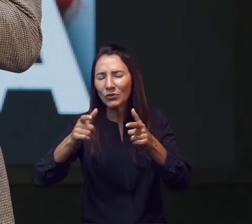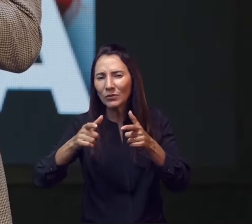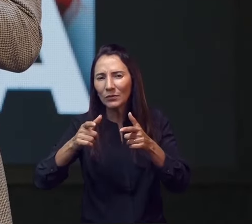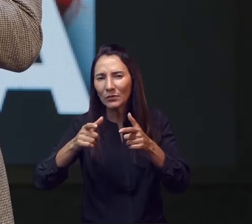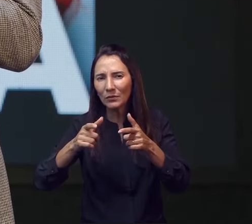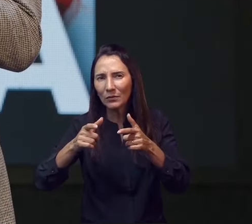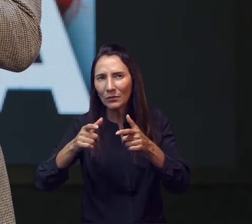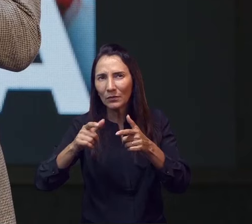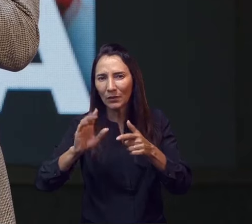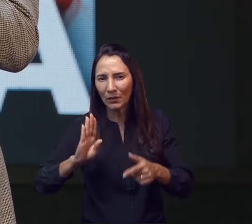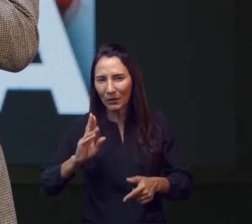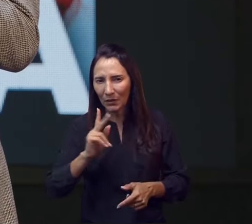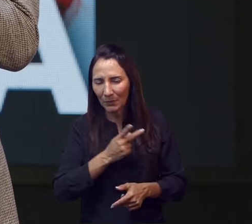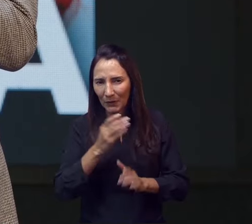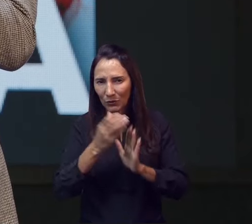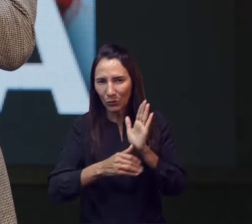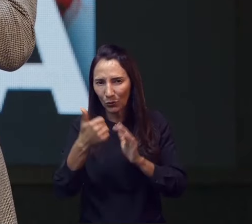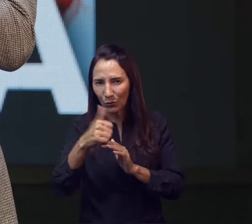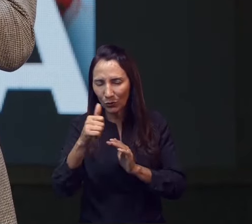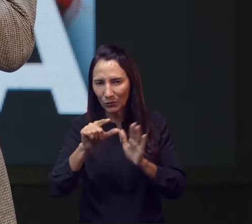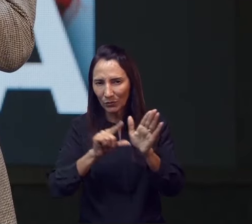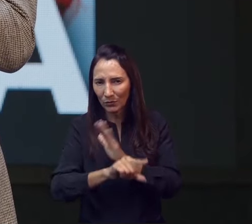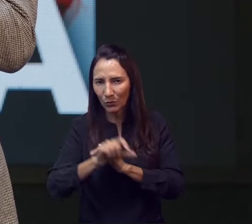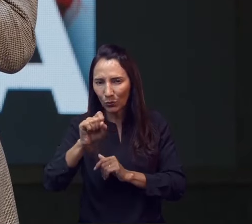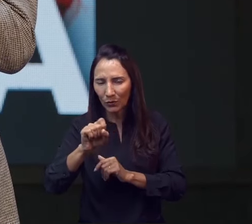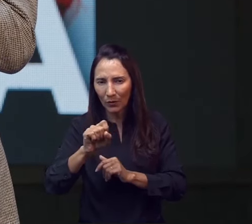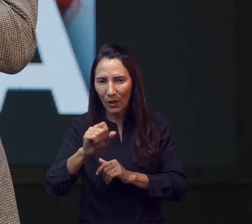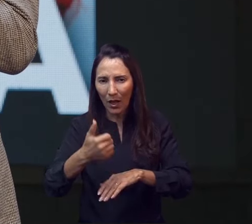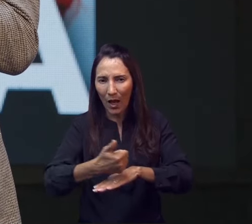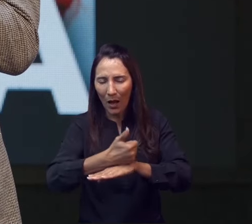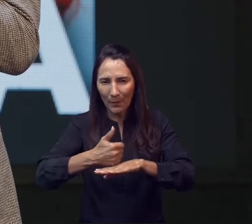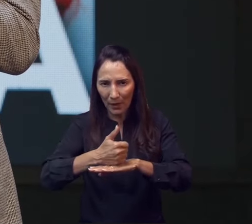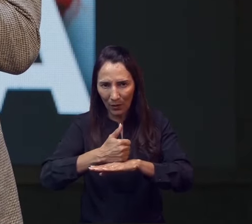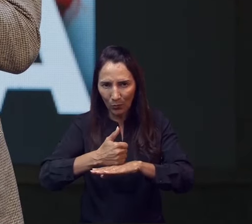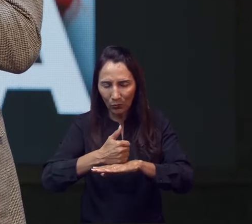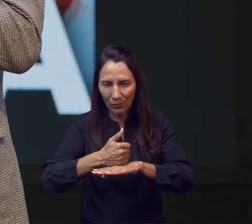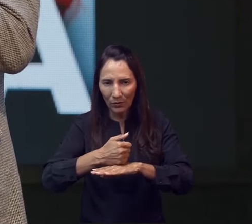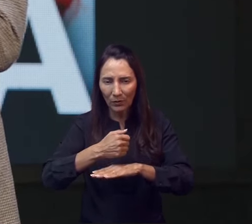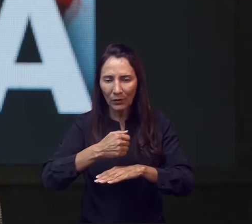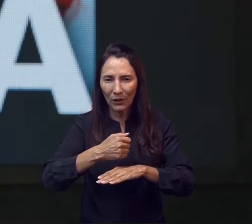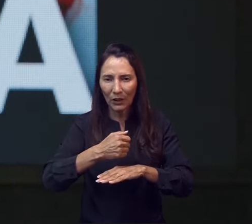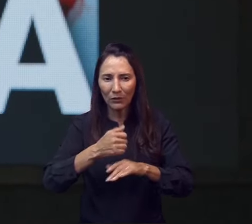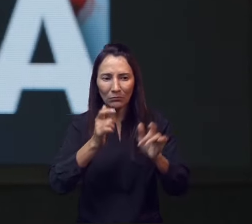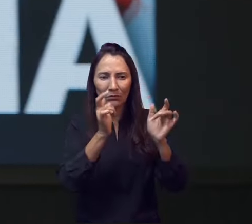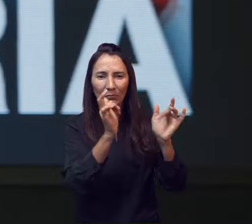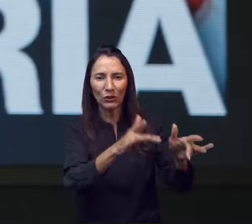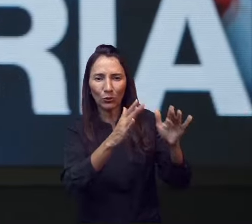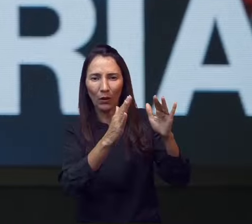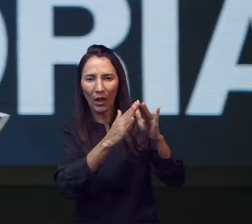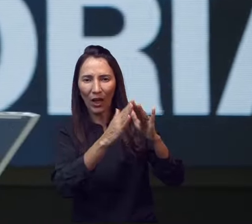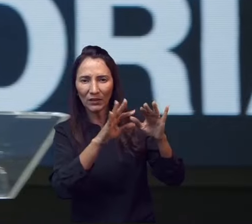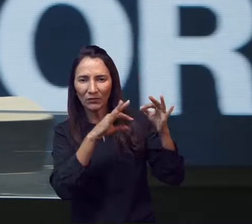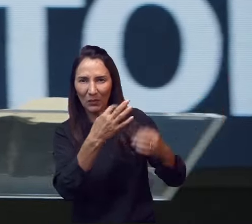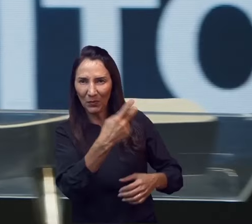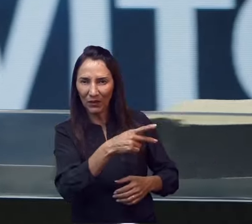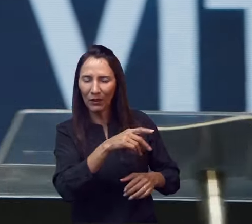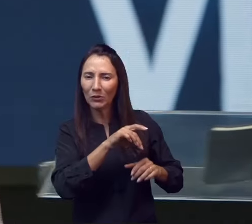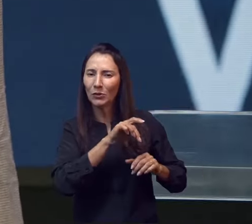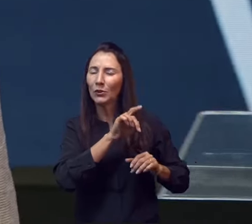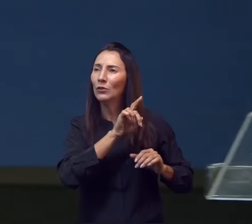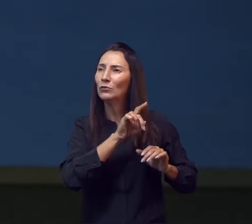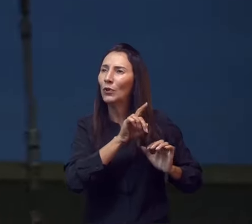Hebreus 11 8 diz que Abraão saiu sem saber para onde ia obedeceu não pediu nada Capítulo 13